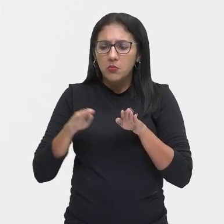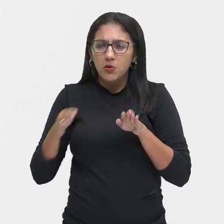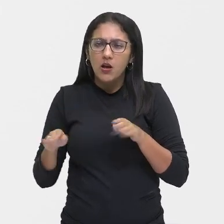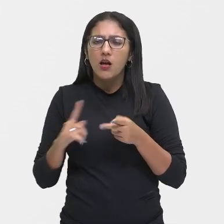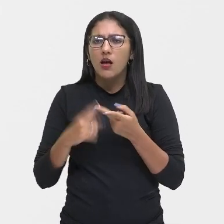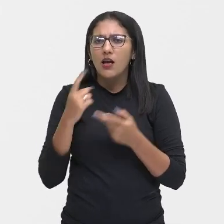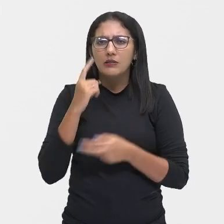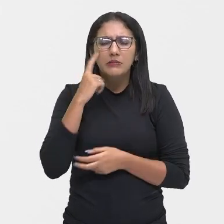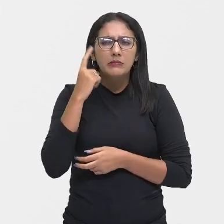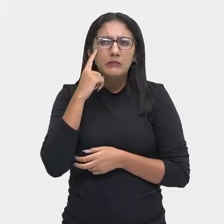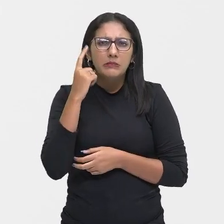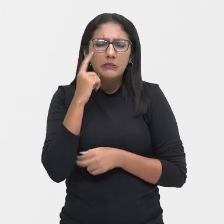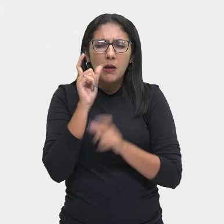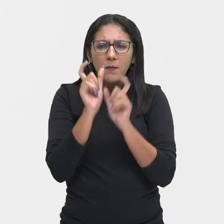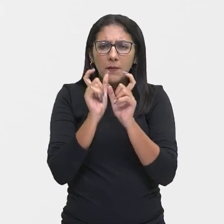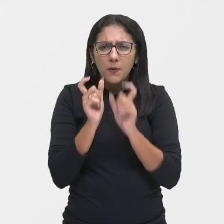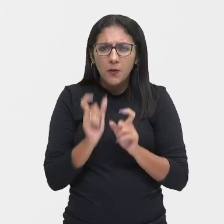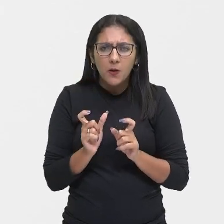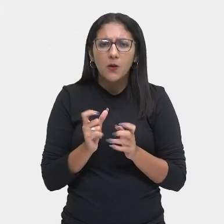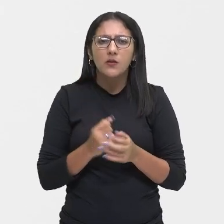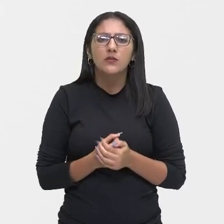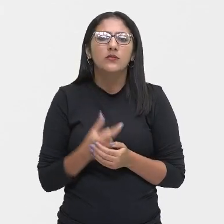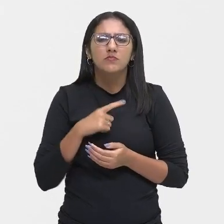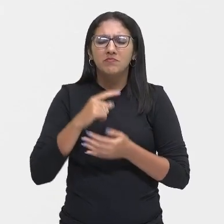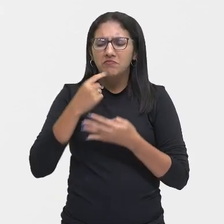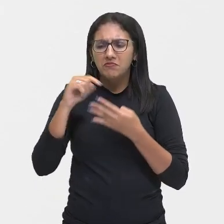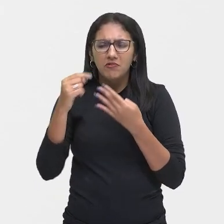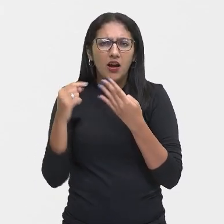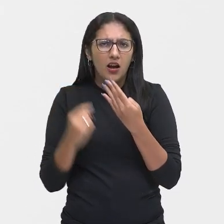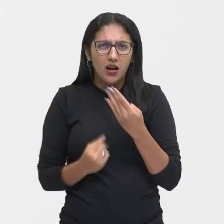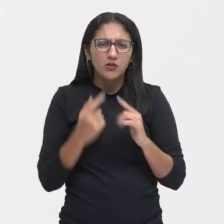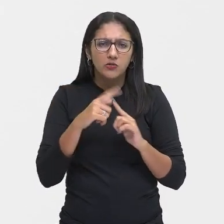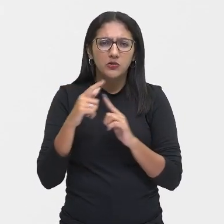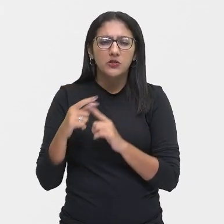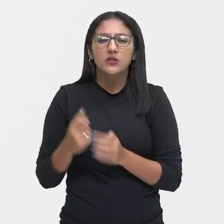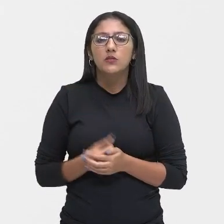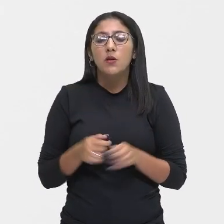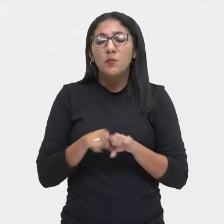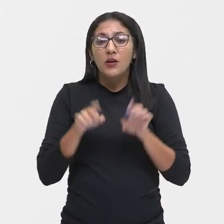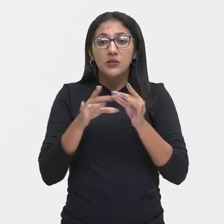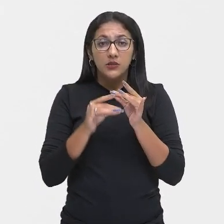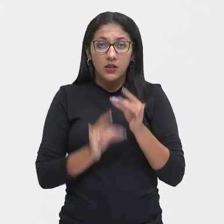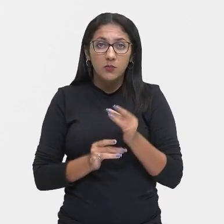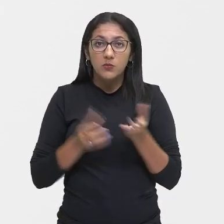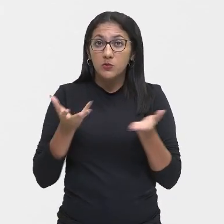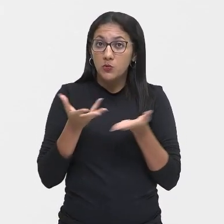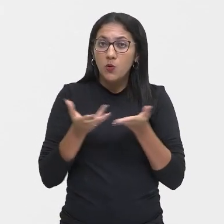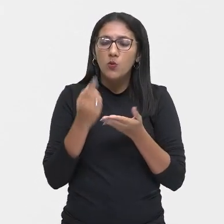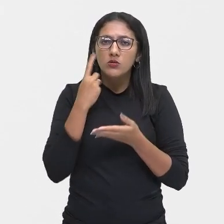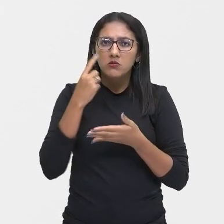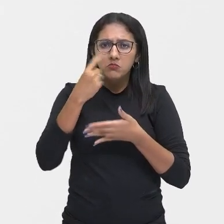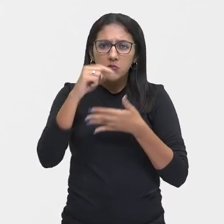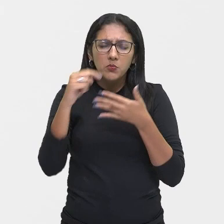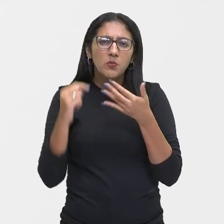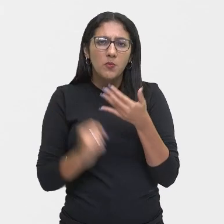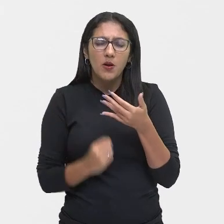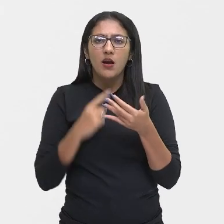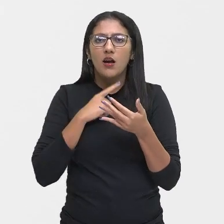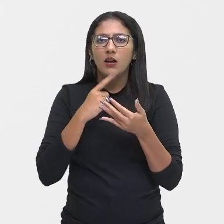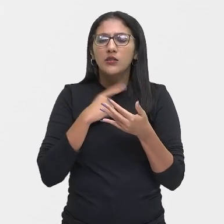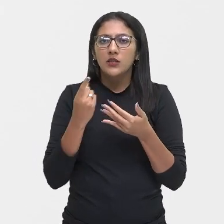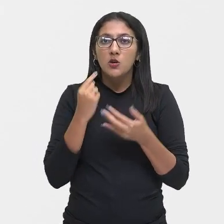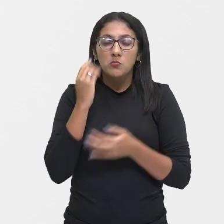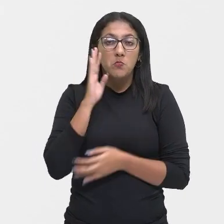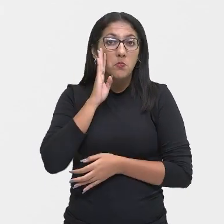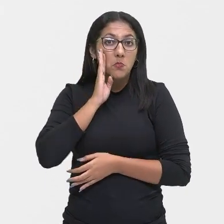puzzles, shooters, run and gun, etc. Mas, em síntese, os que nós abordamos até agora são os